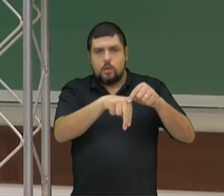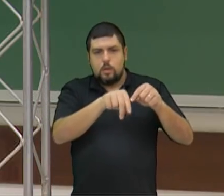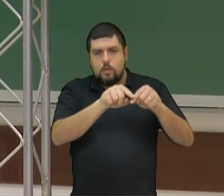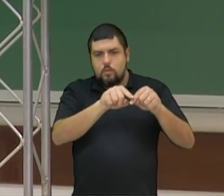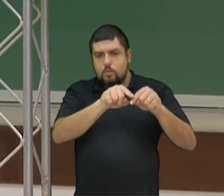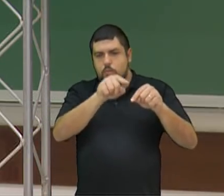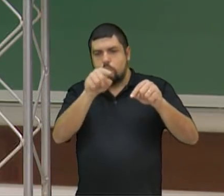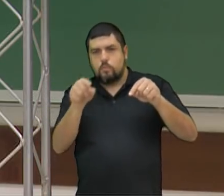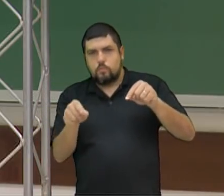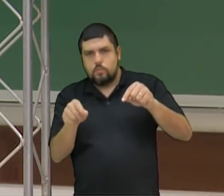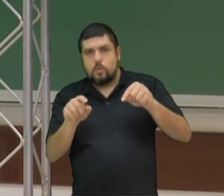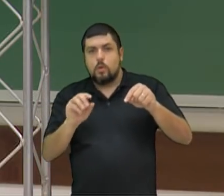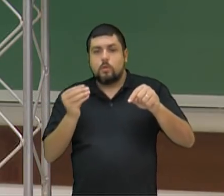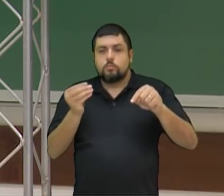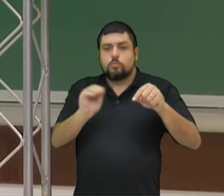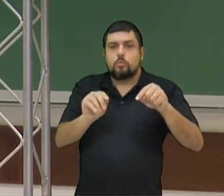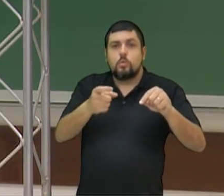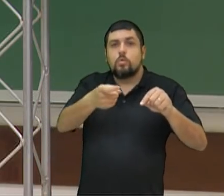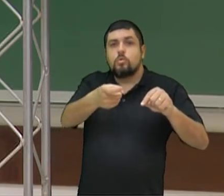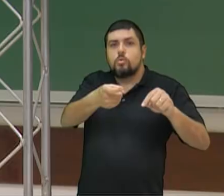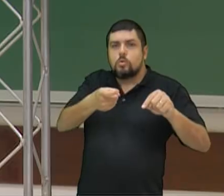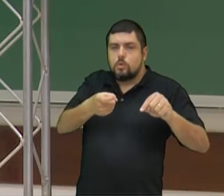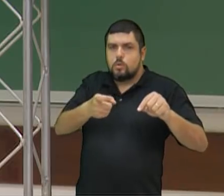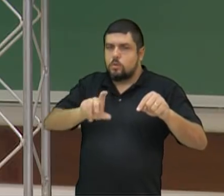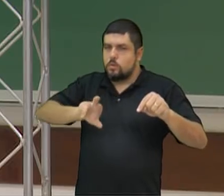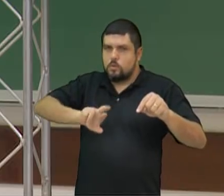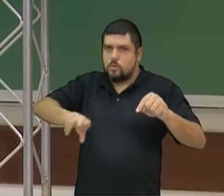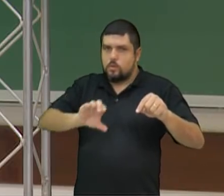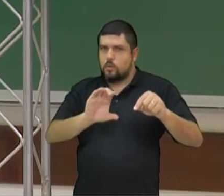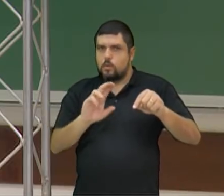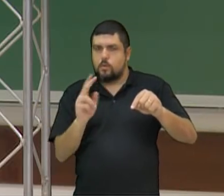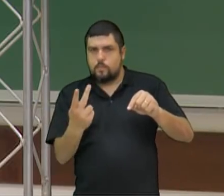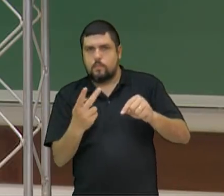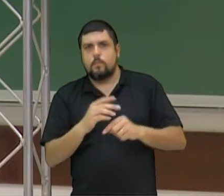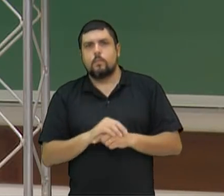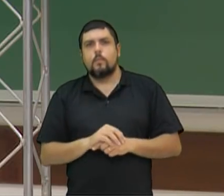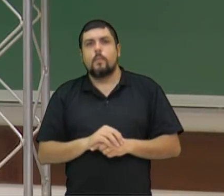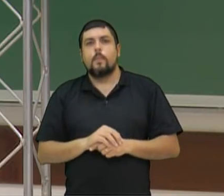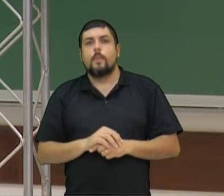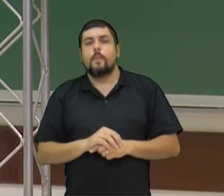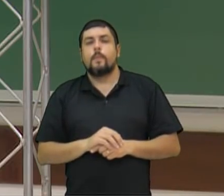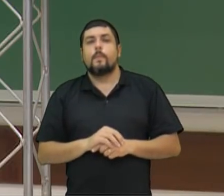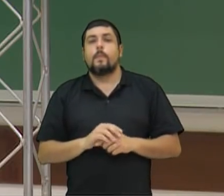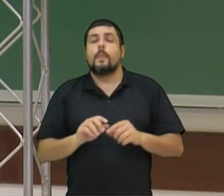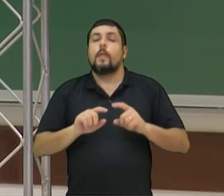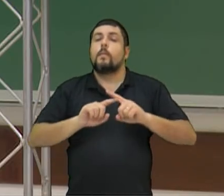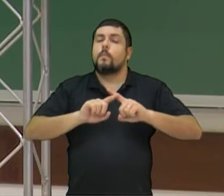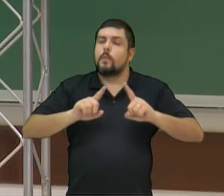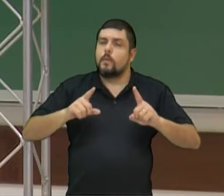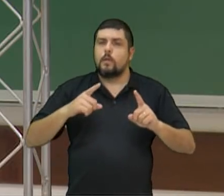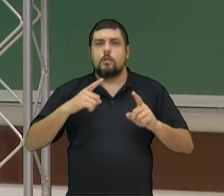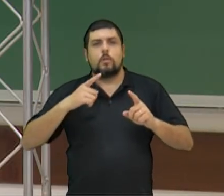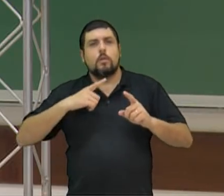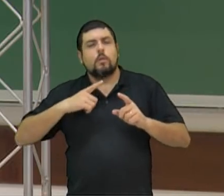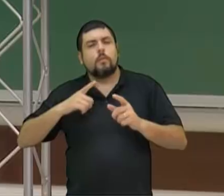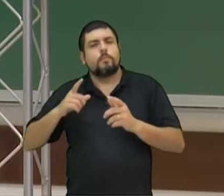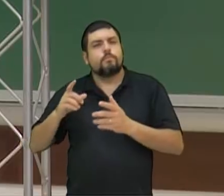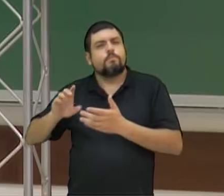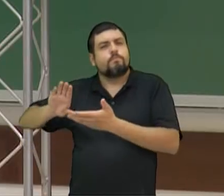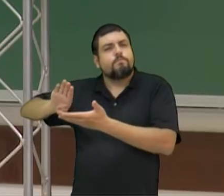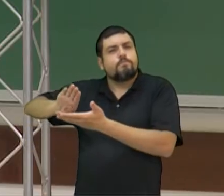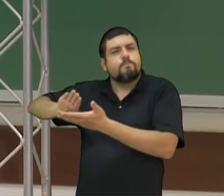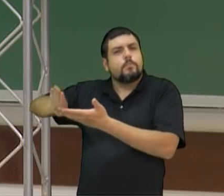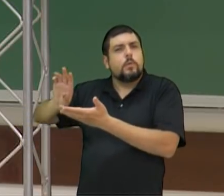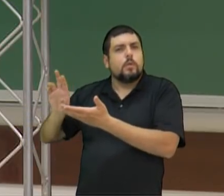X, eu coloque mesmo o X, né? E não o CH. Porém, a gente vai ter exceções a essa regra, né? Então, observem